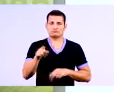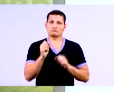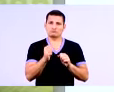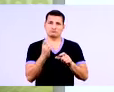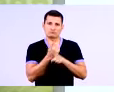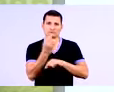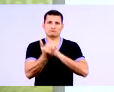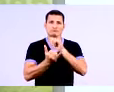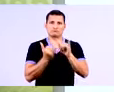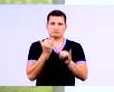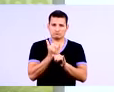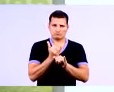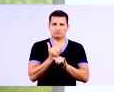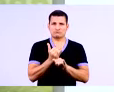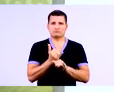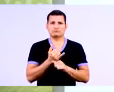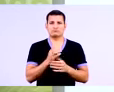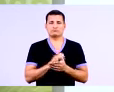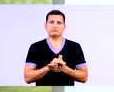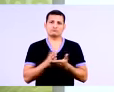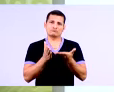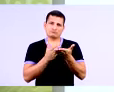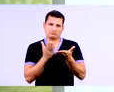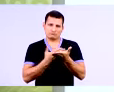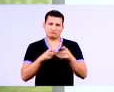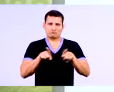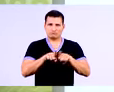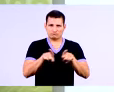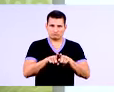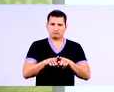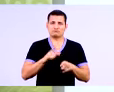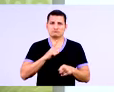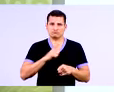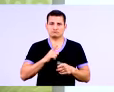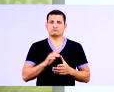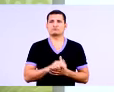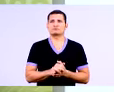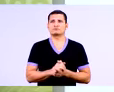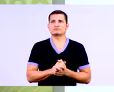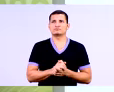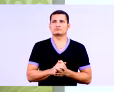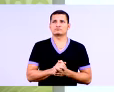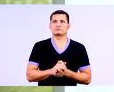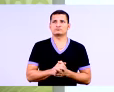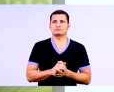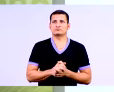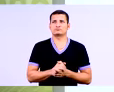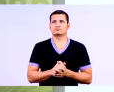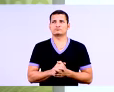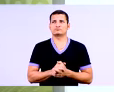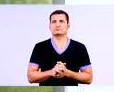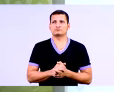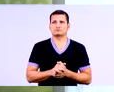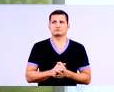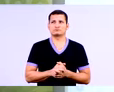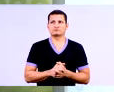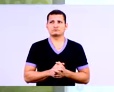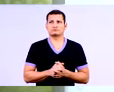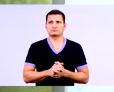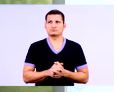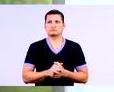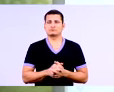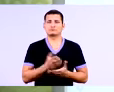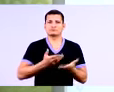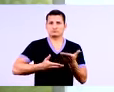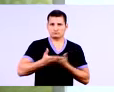na internet, no próprio caderno de referência. Vocês encontrarão tópicos relacionados ao